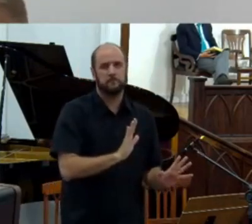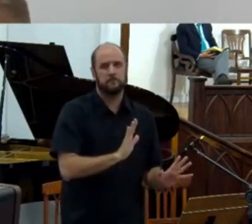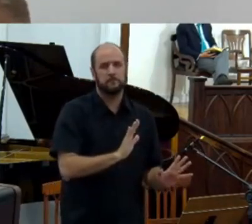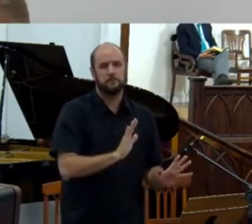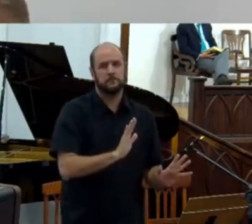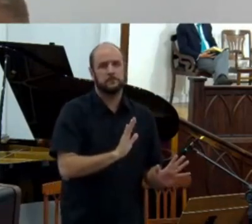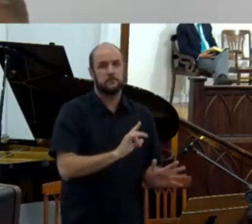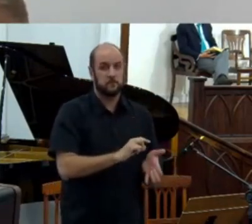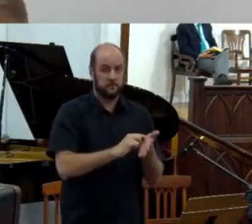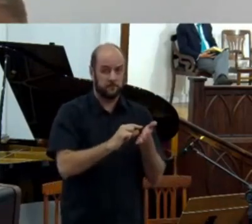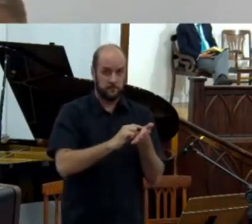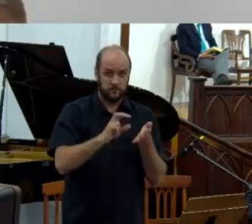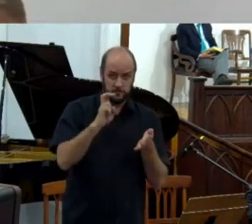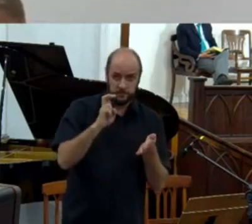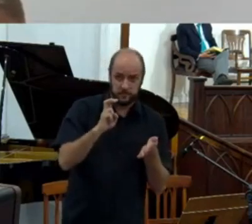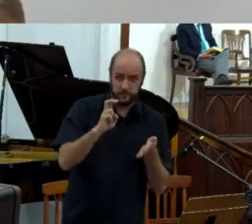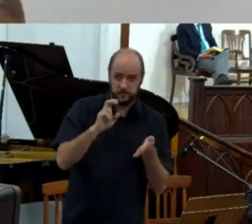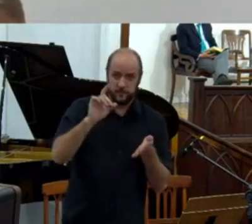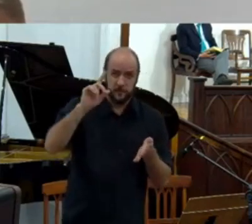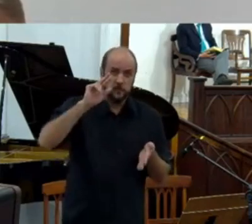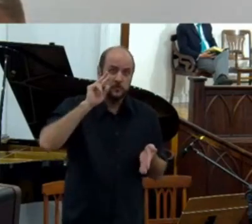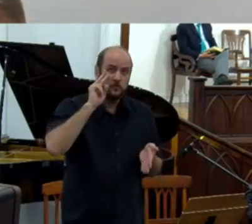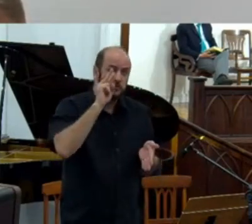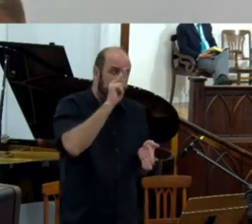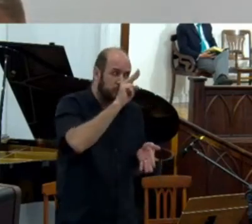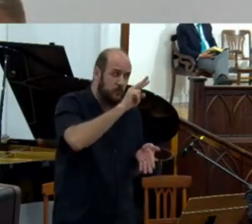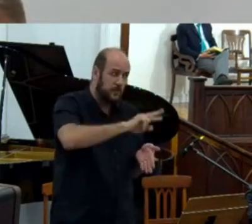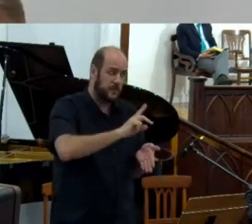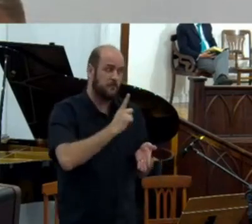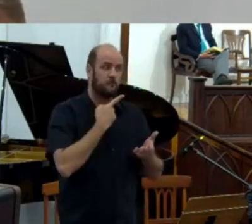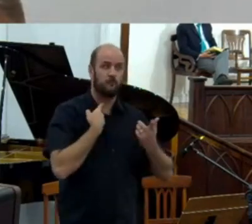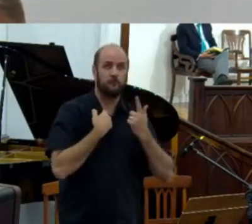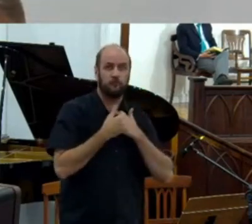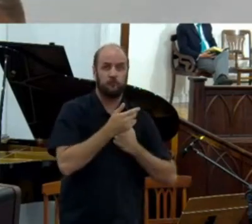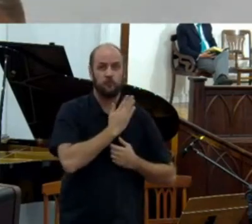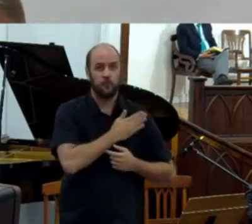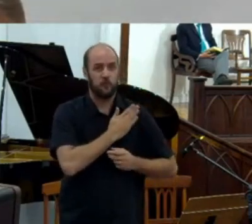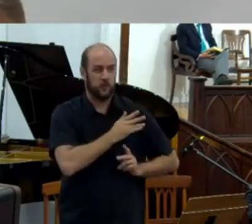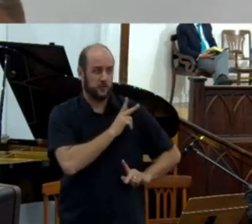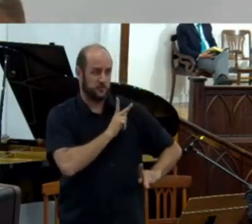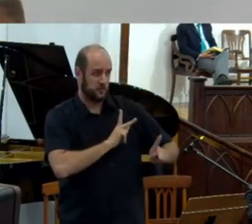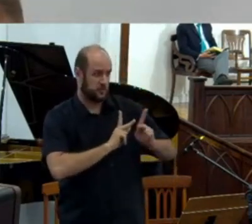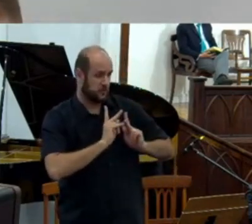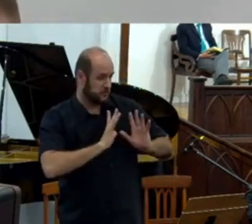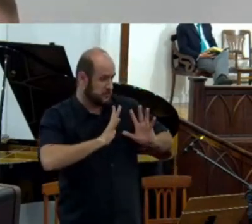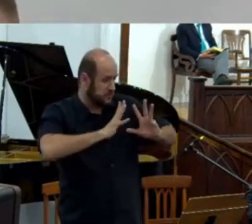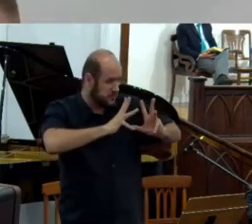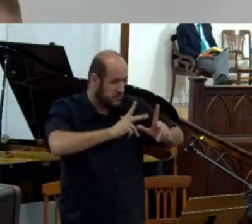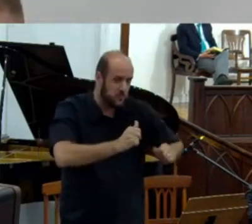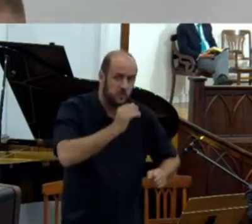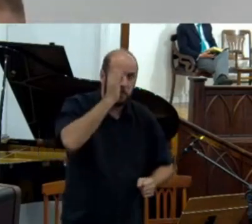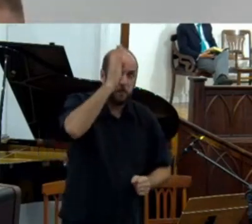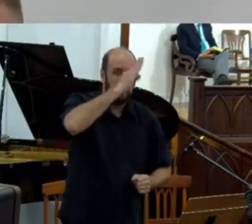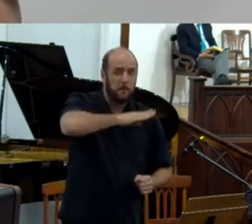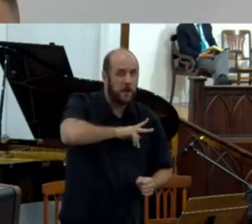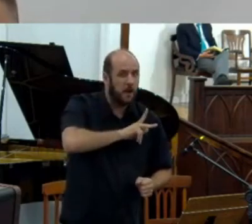nesse versículo 5, o Senhor enxergou que todo o desígnio do coração dessas pessoas era continuamente mal, ou mal